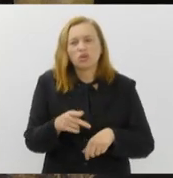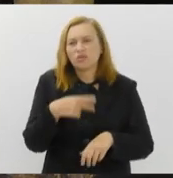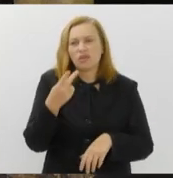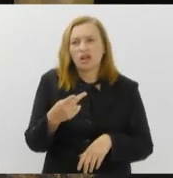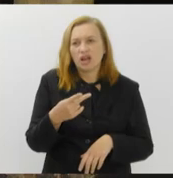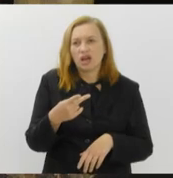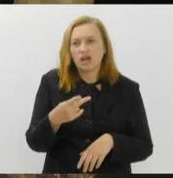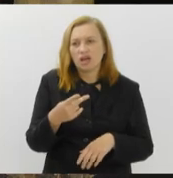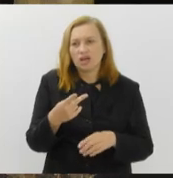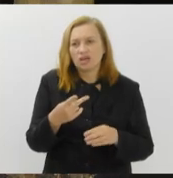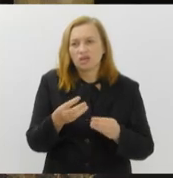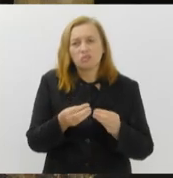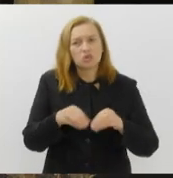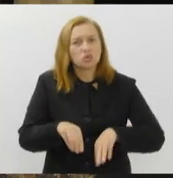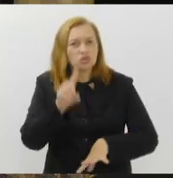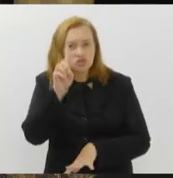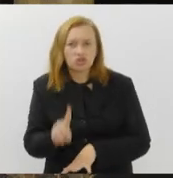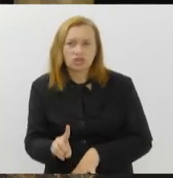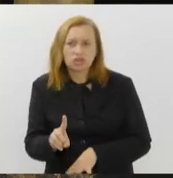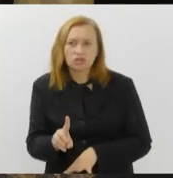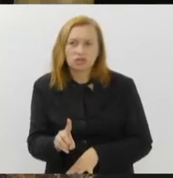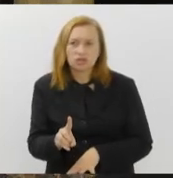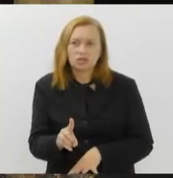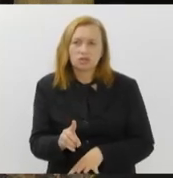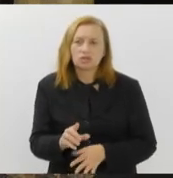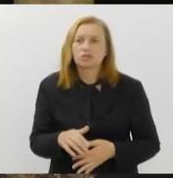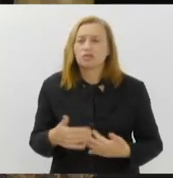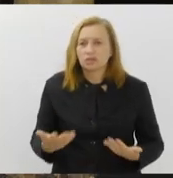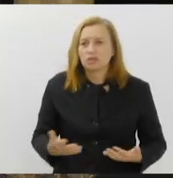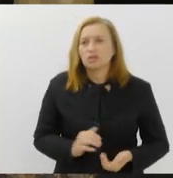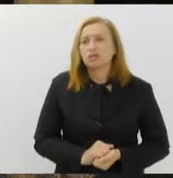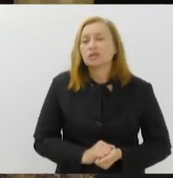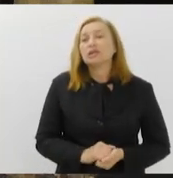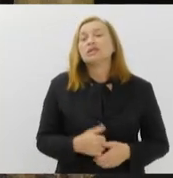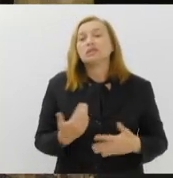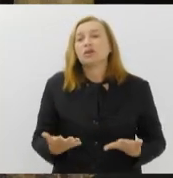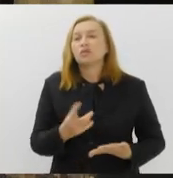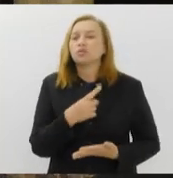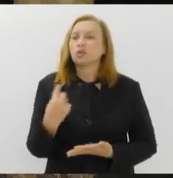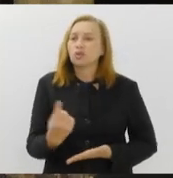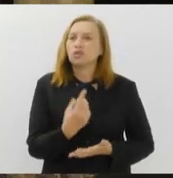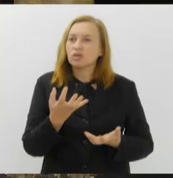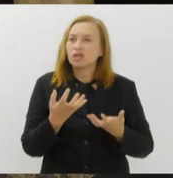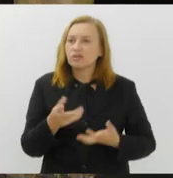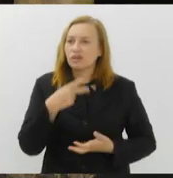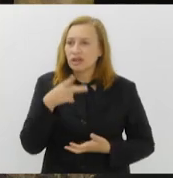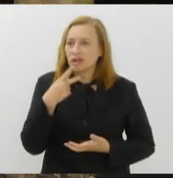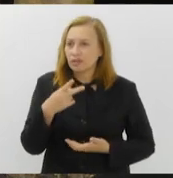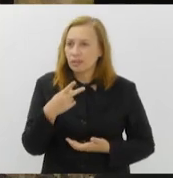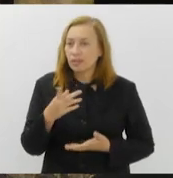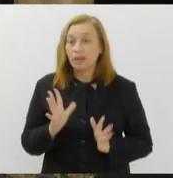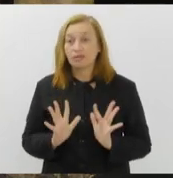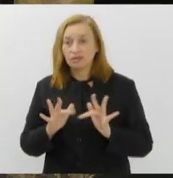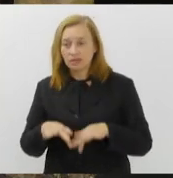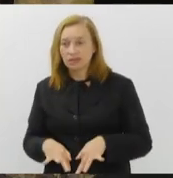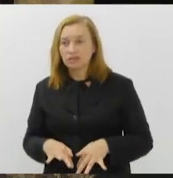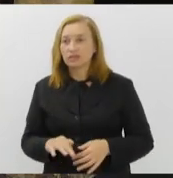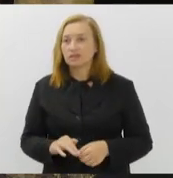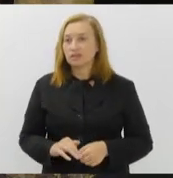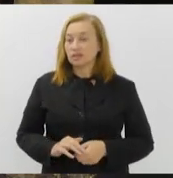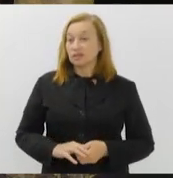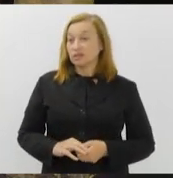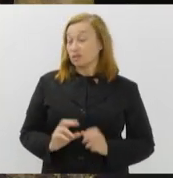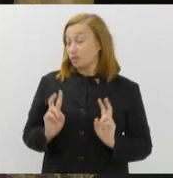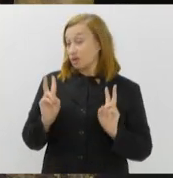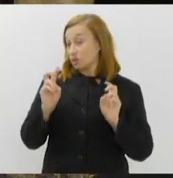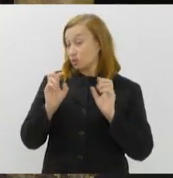é uma violação de direitos. É uma violação por omissão do Estado. Então, eu queria dizer o seguinte, para encerrar, porque o assunto é